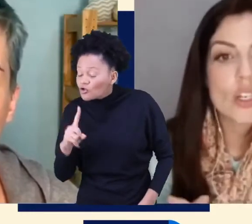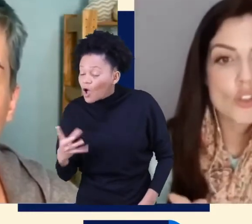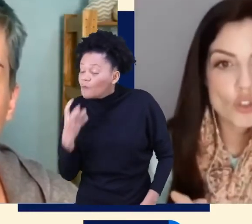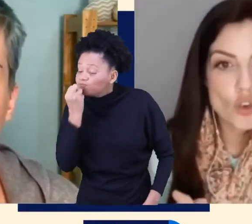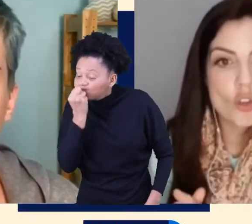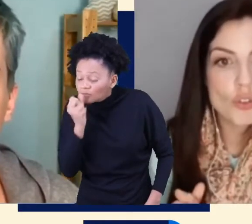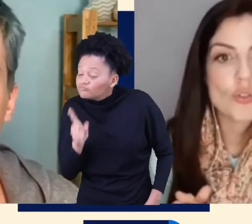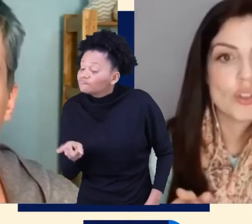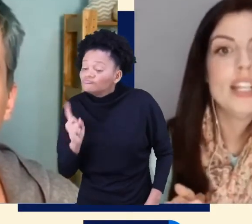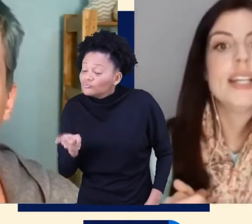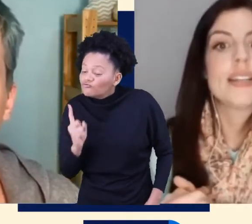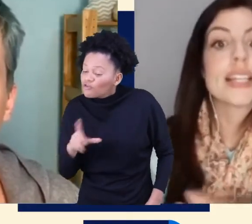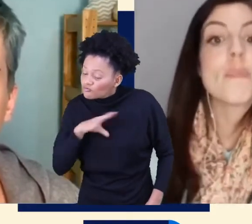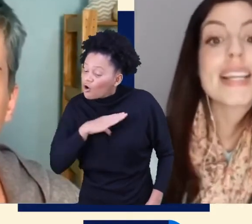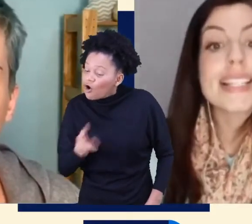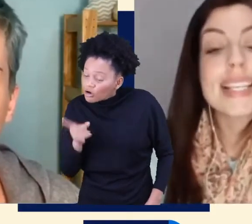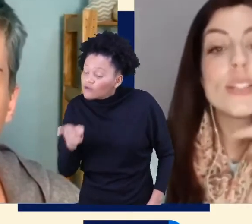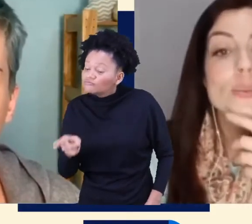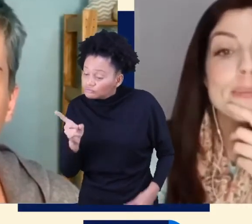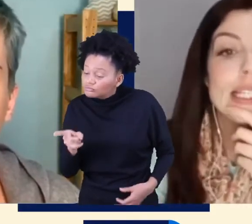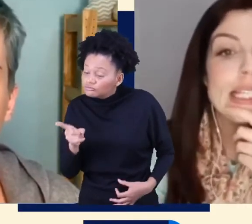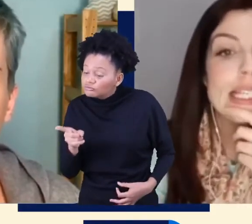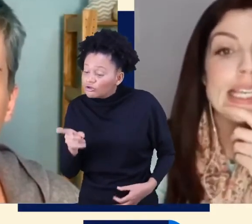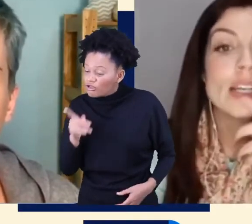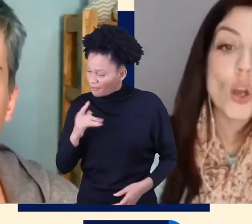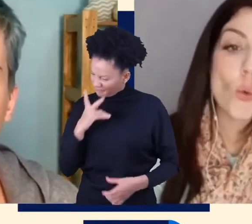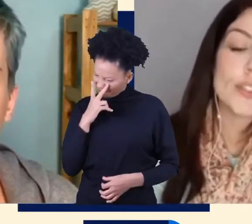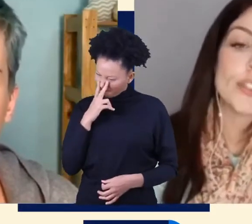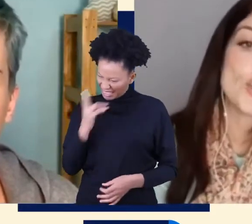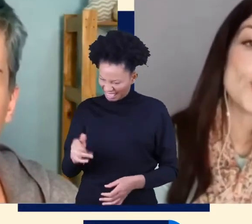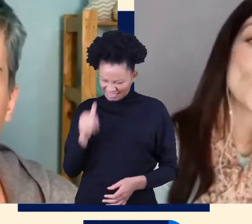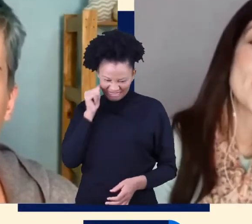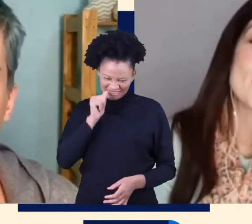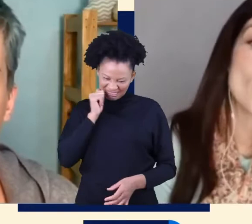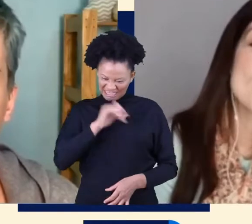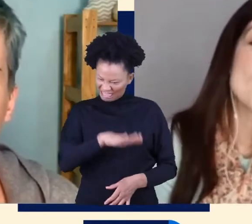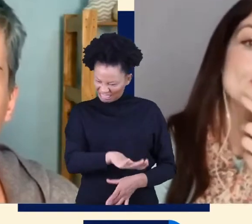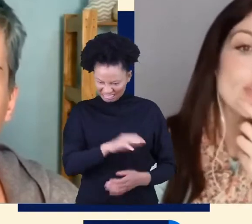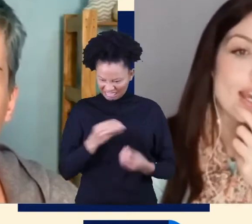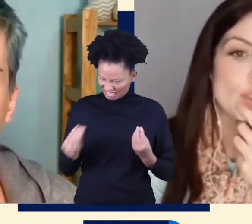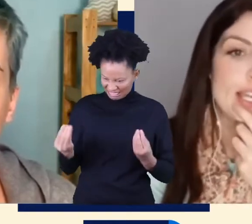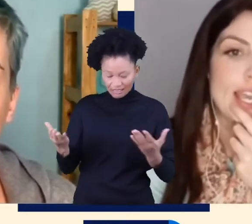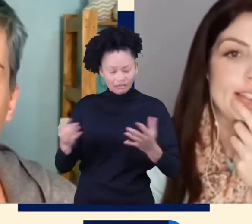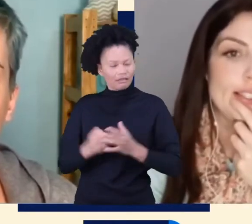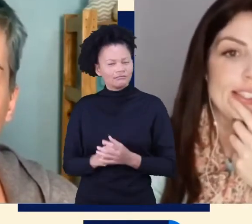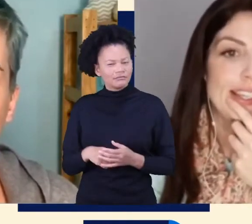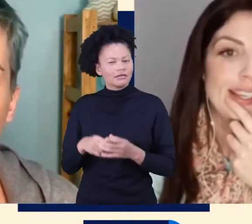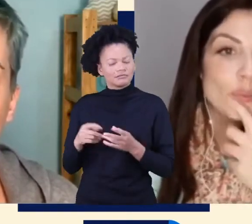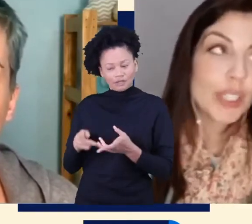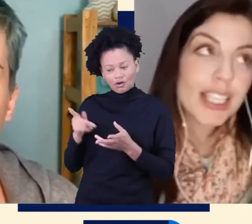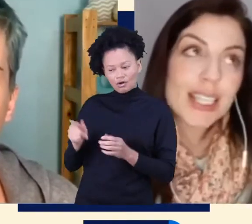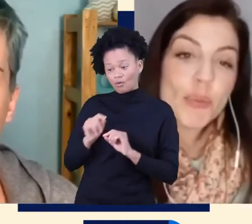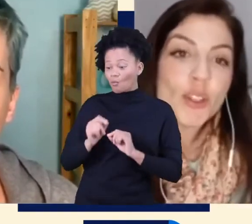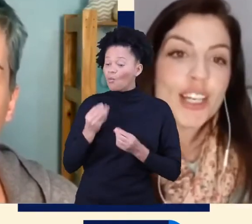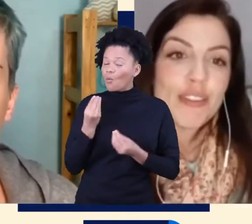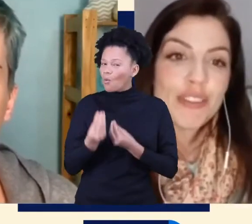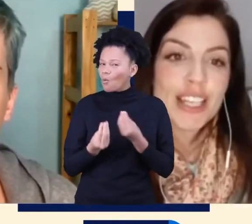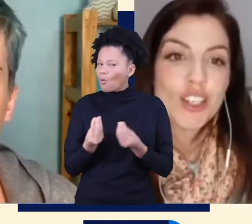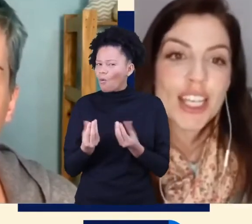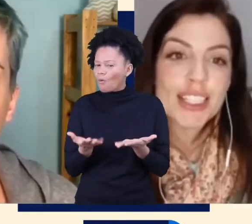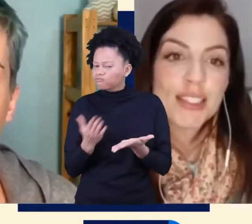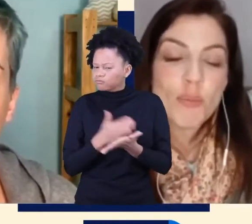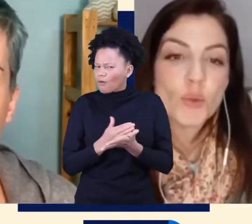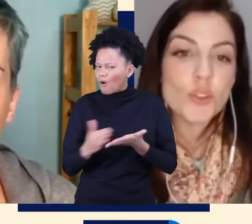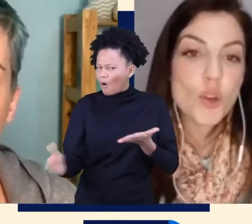ser corajoso, né? Tá parecendo uma menininha. Quando que a gente começa a objetificar mulheres? Por que na